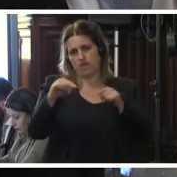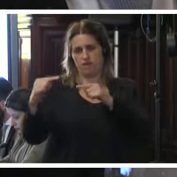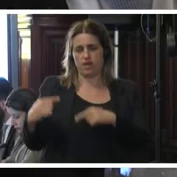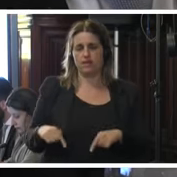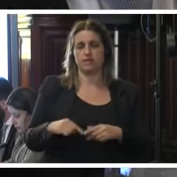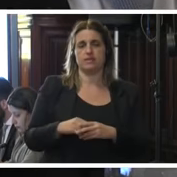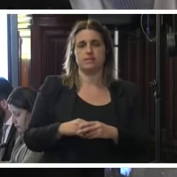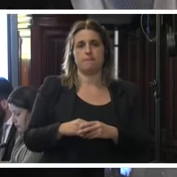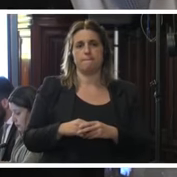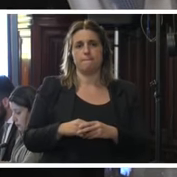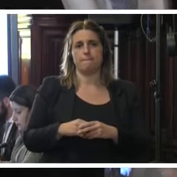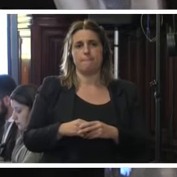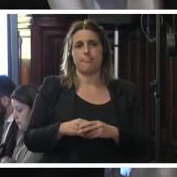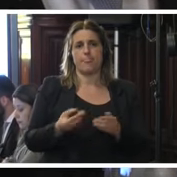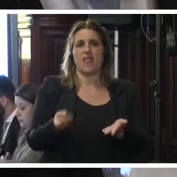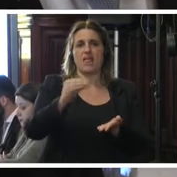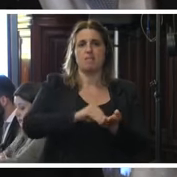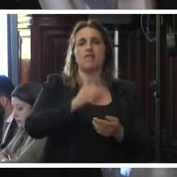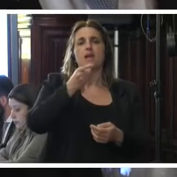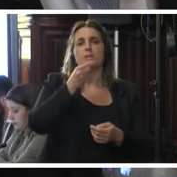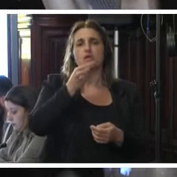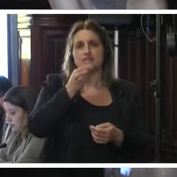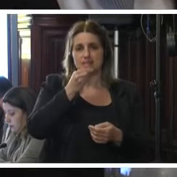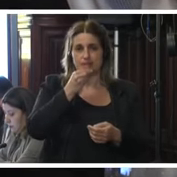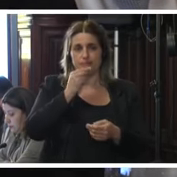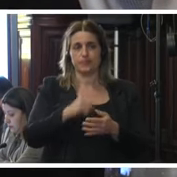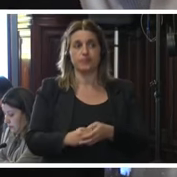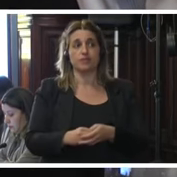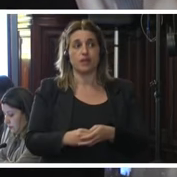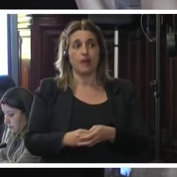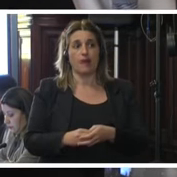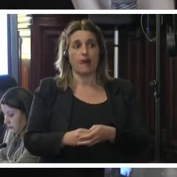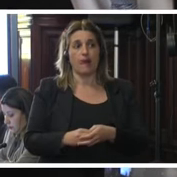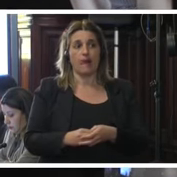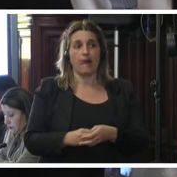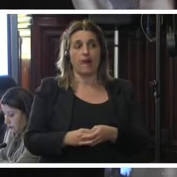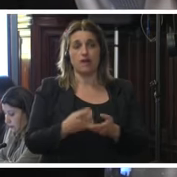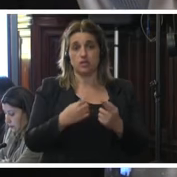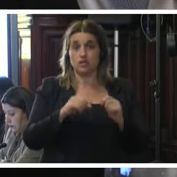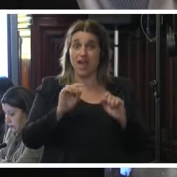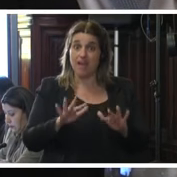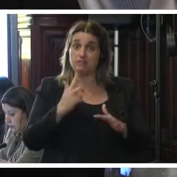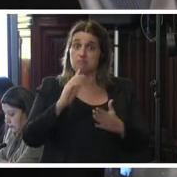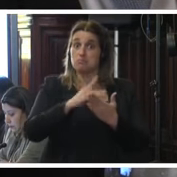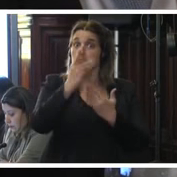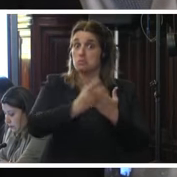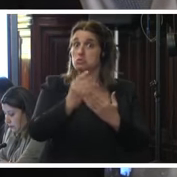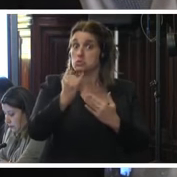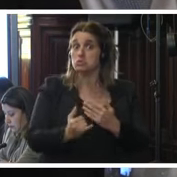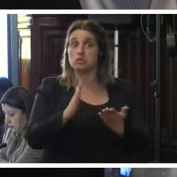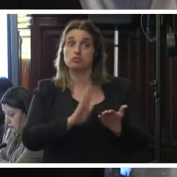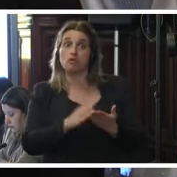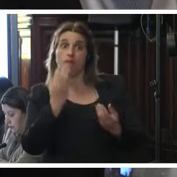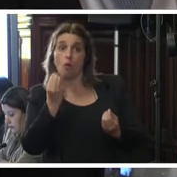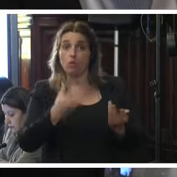Rio de Janeiro também apresenta em seu planejamento estratégico projetos de diagnóstico e fomento de parcerias com fins preventivos